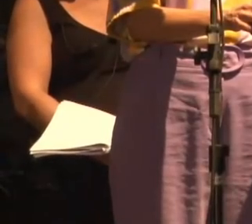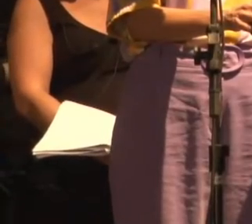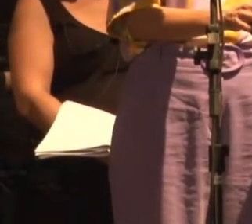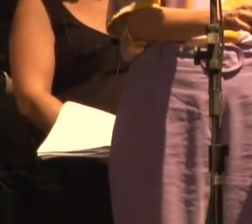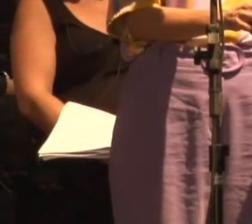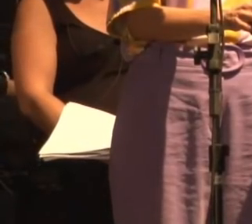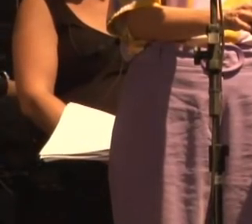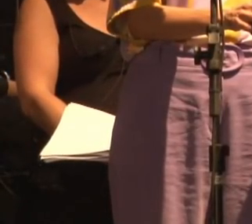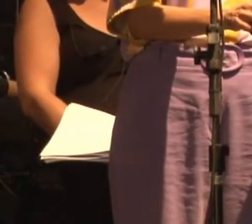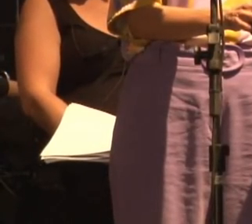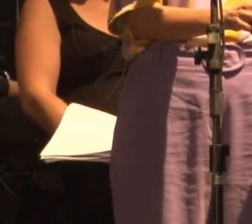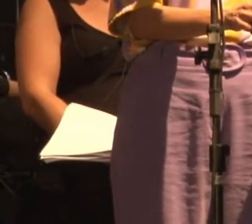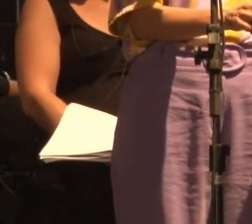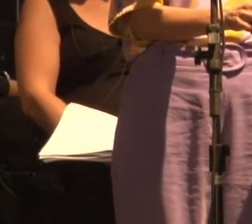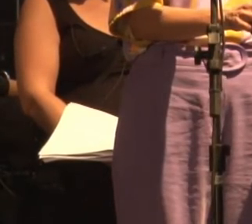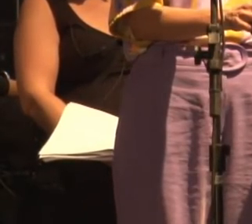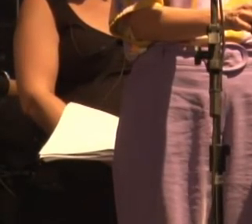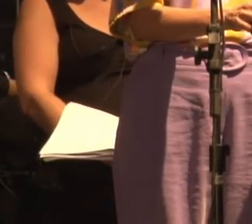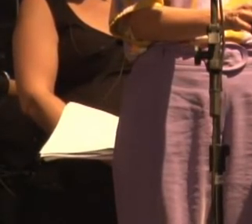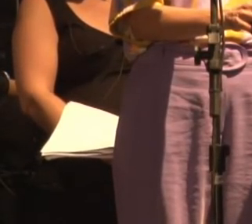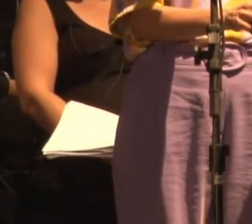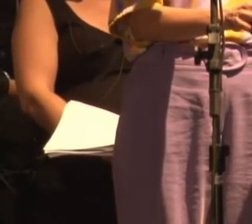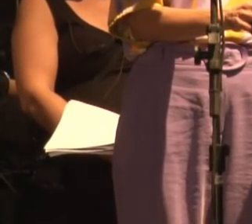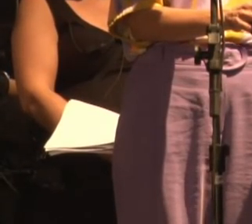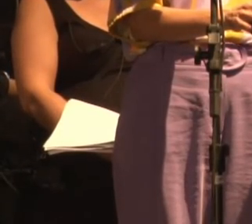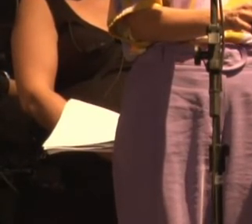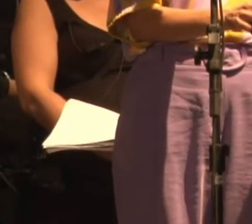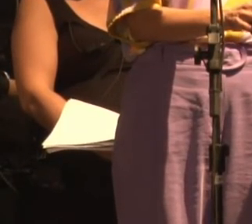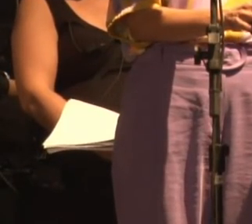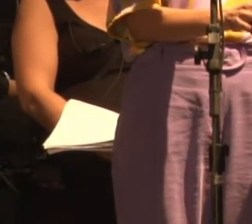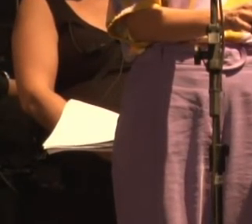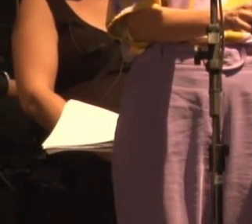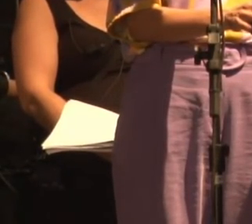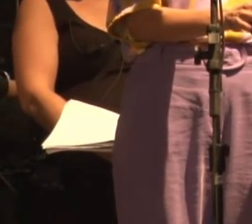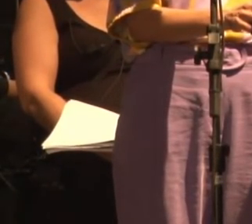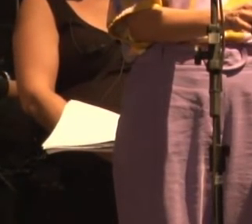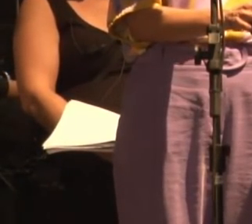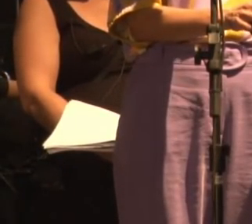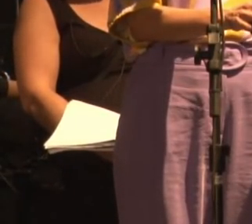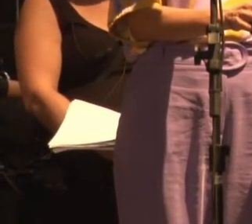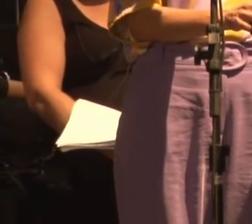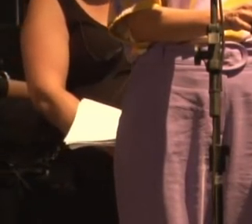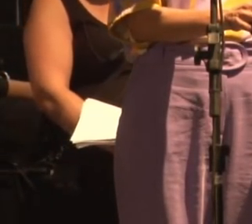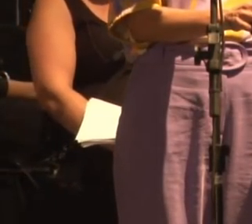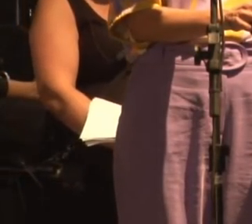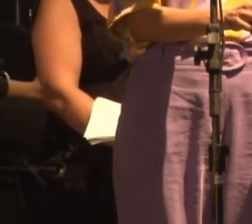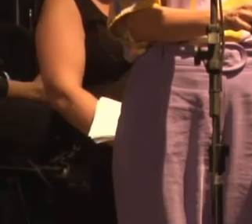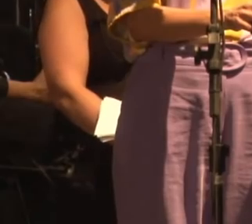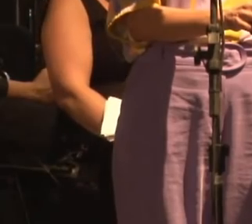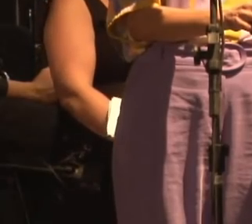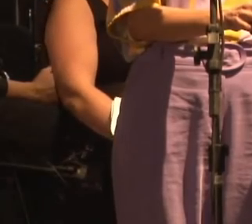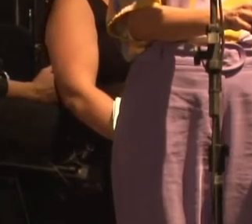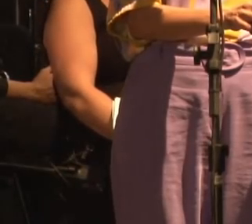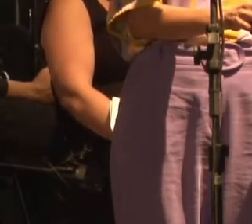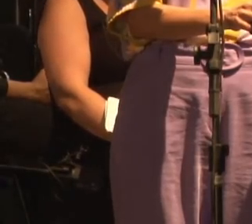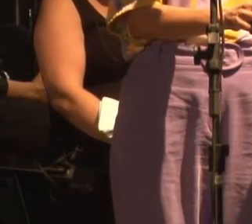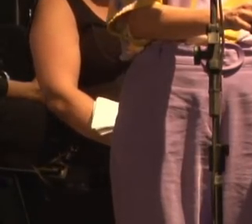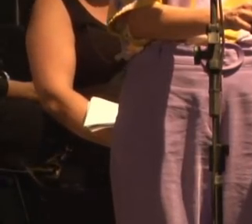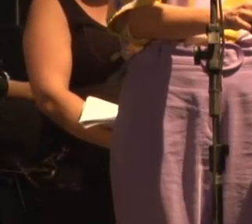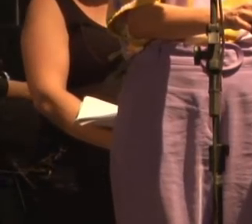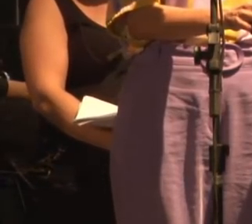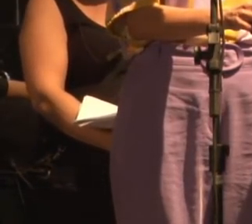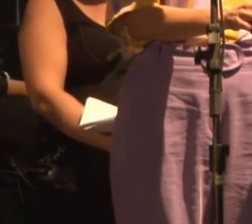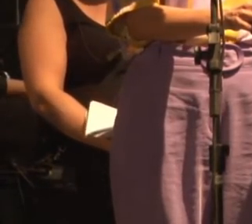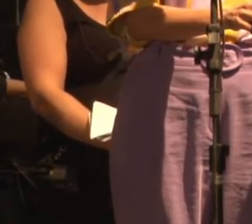representação dos diferentes continentes e povos que chegaram neste território, trazendo seus mundos e